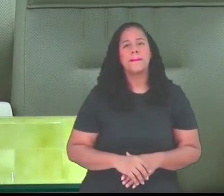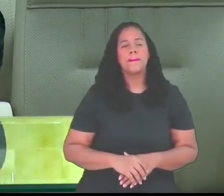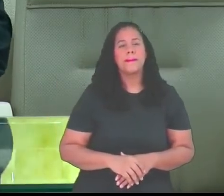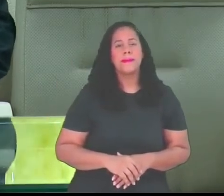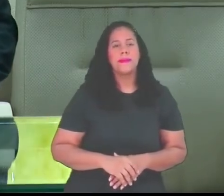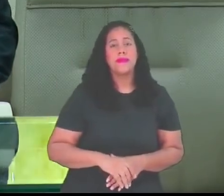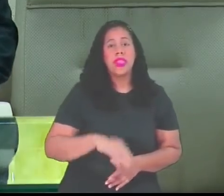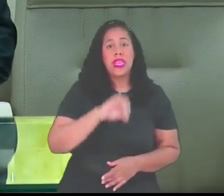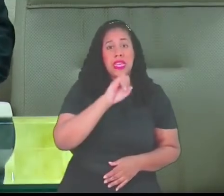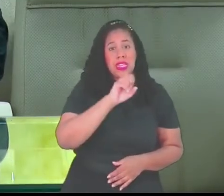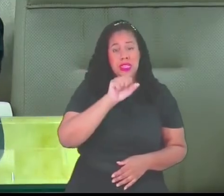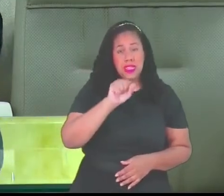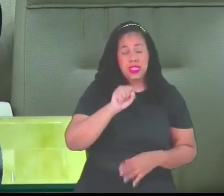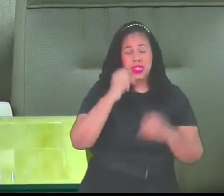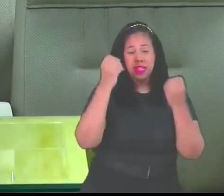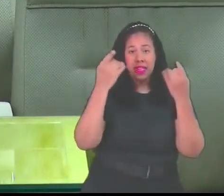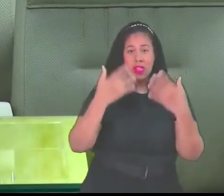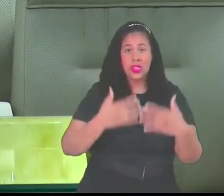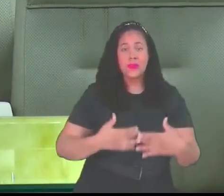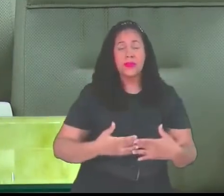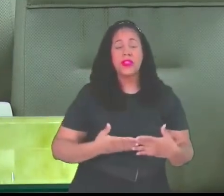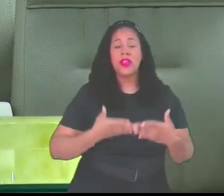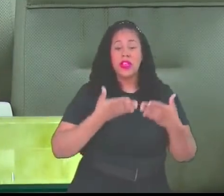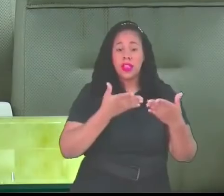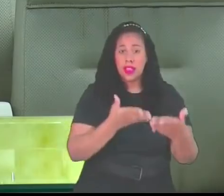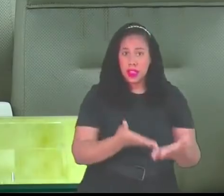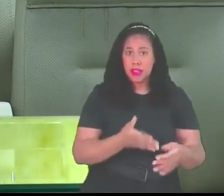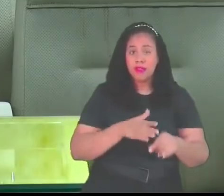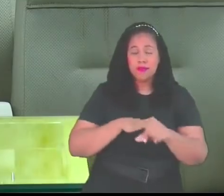Isaías diz que naquela noite